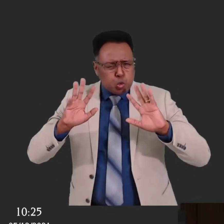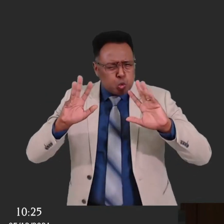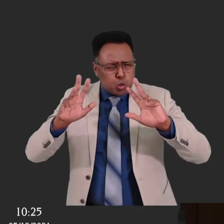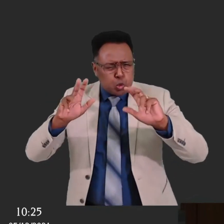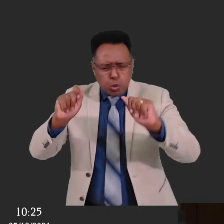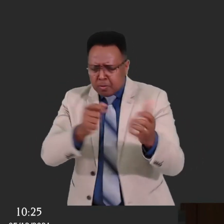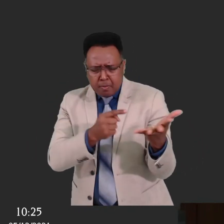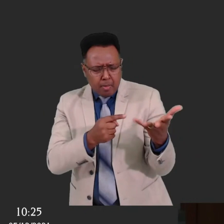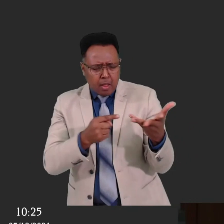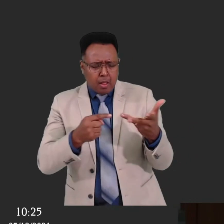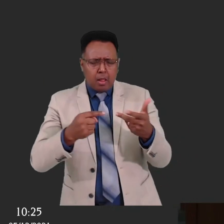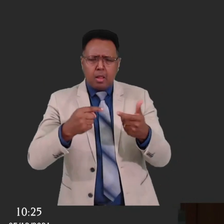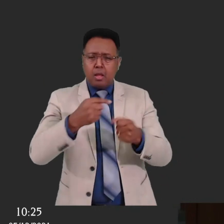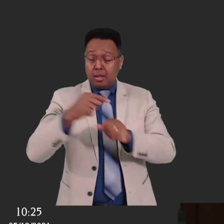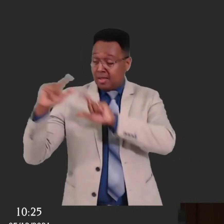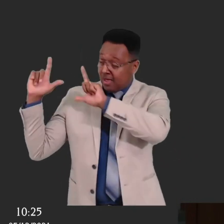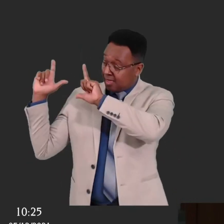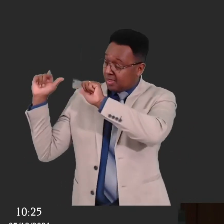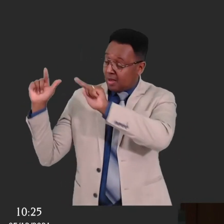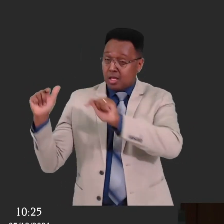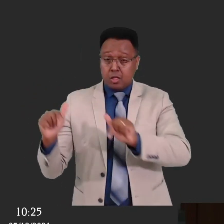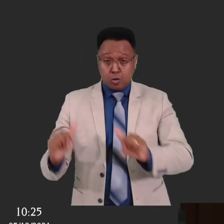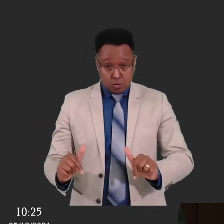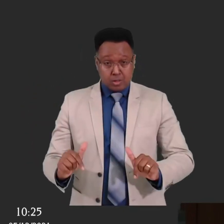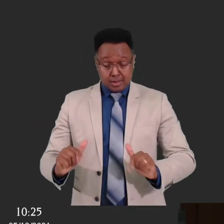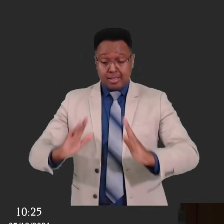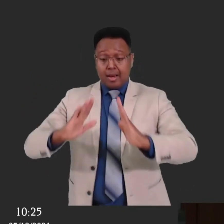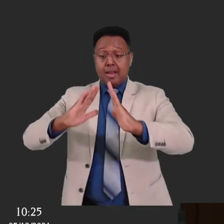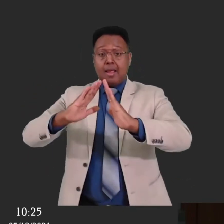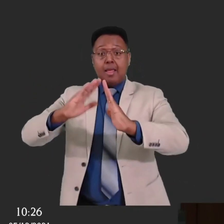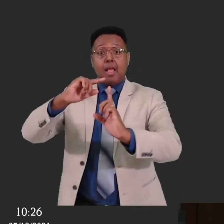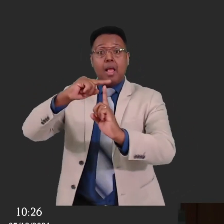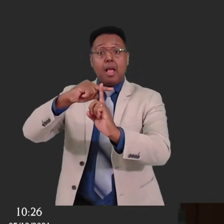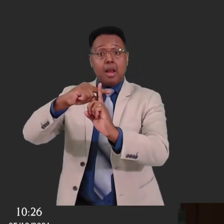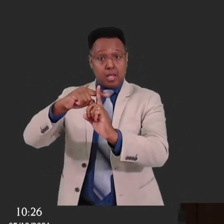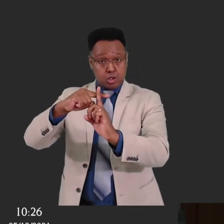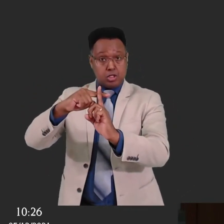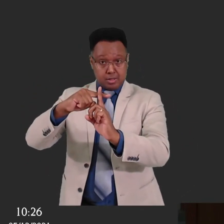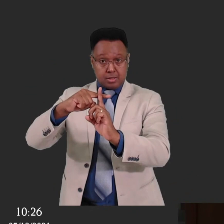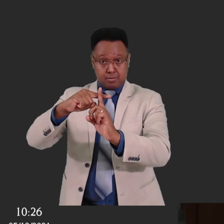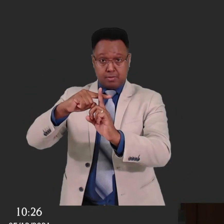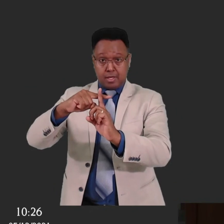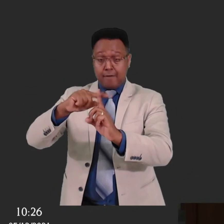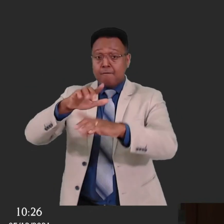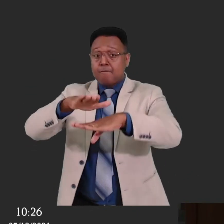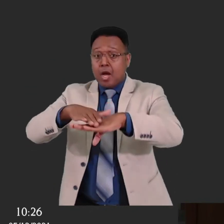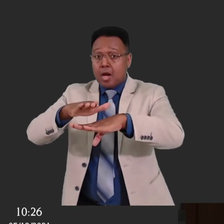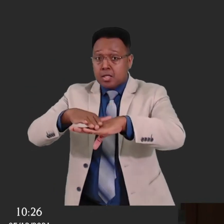as tradições que existem hoje nas igrejas, ou da igreja que saiu fora dos